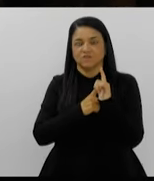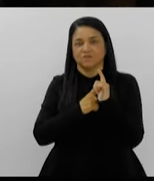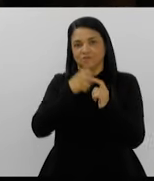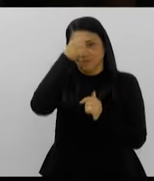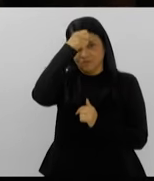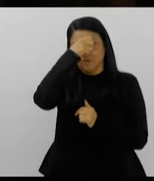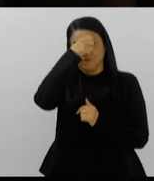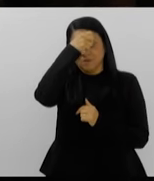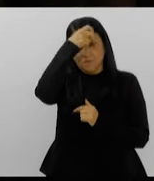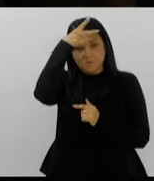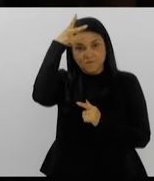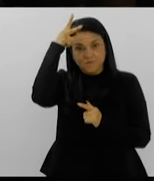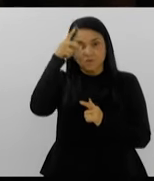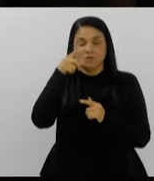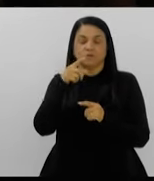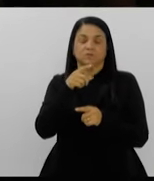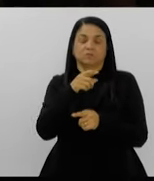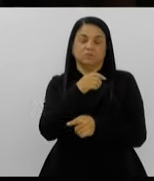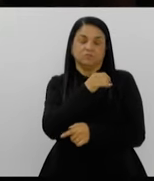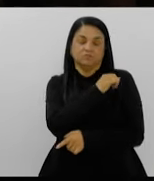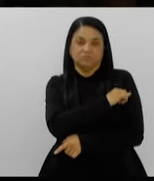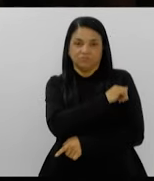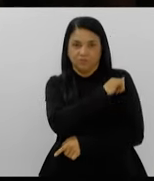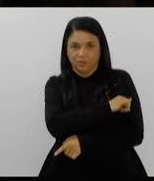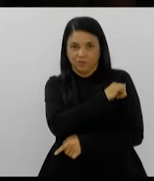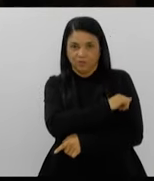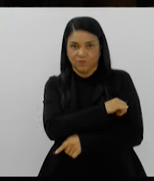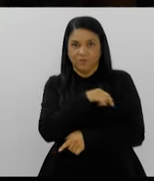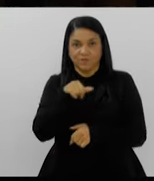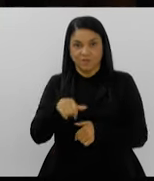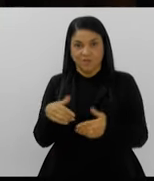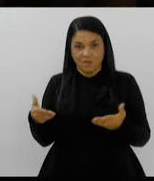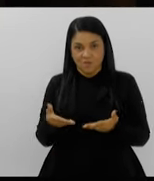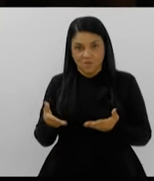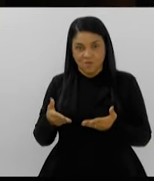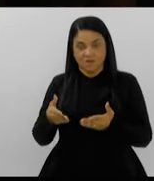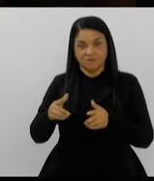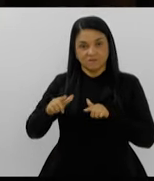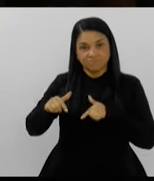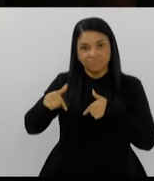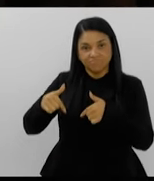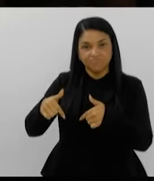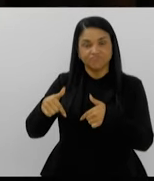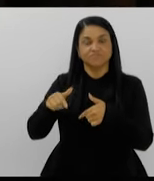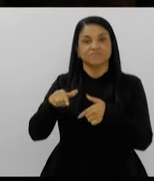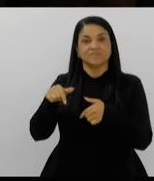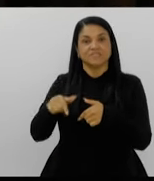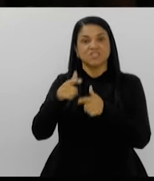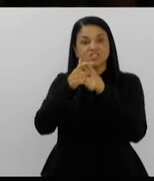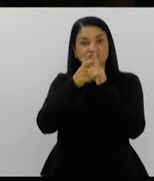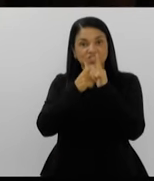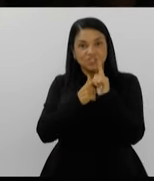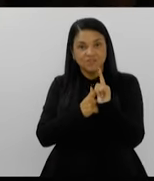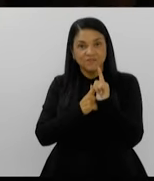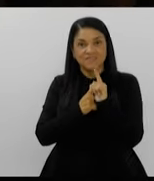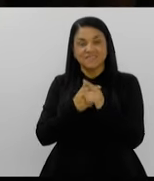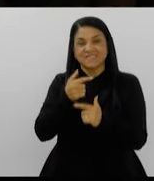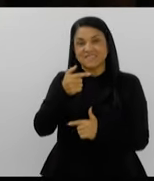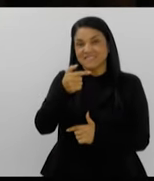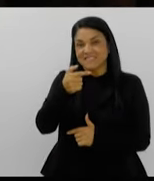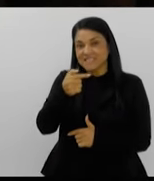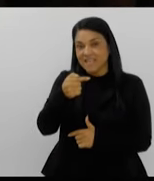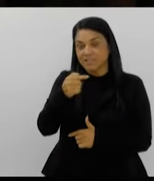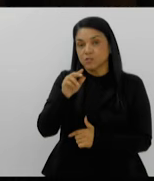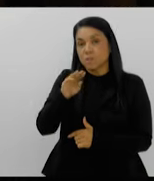o maior endividamento público da história do Rio de Janeiro. O Rio de Janeiro, nessa legislatura, contraiu dívidas da envergadura de mais de 7